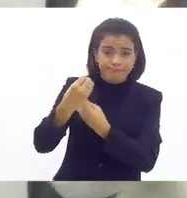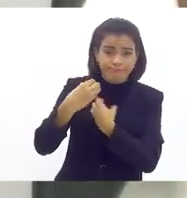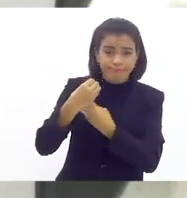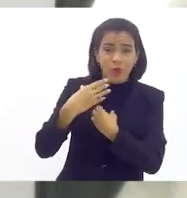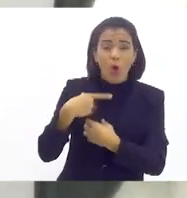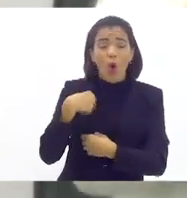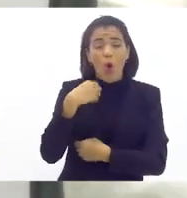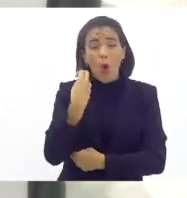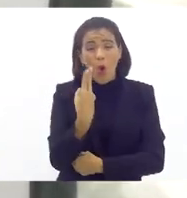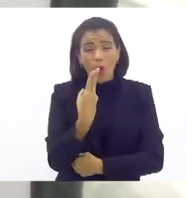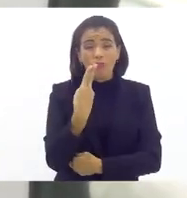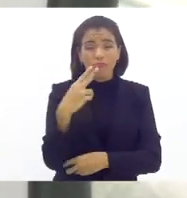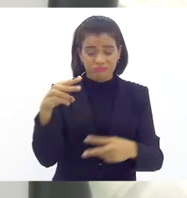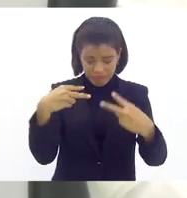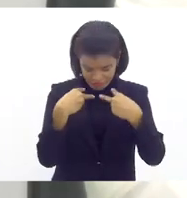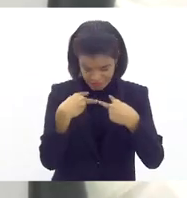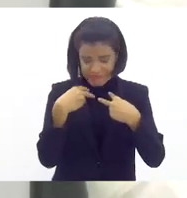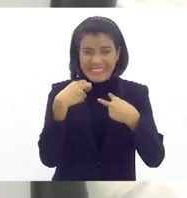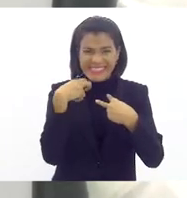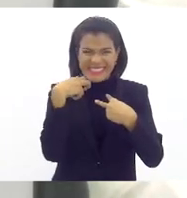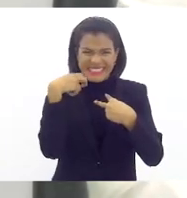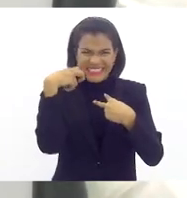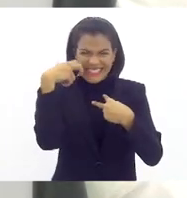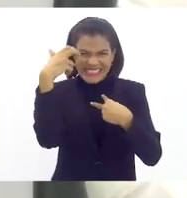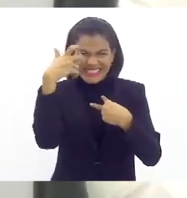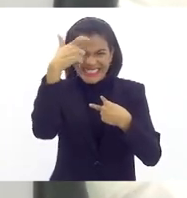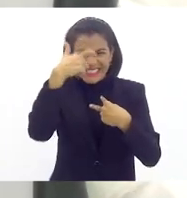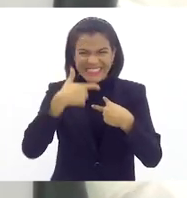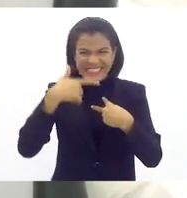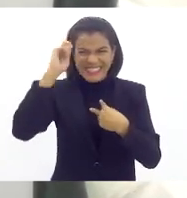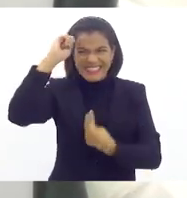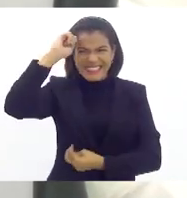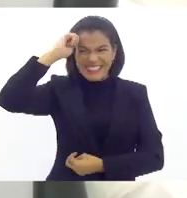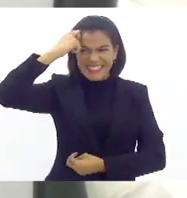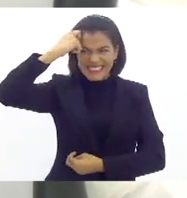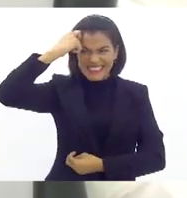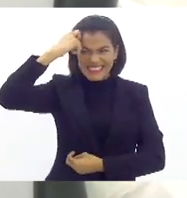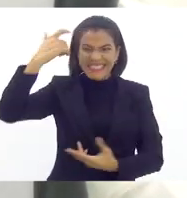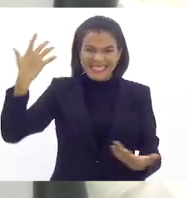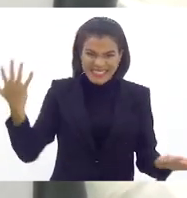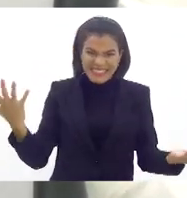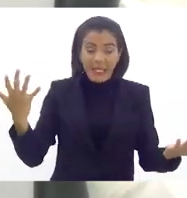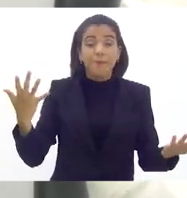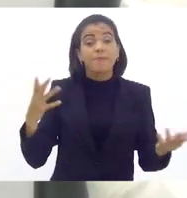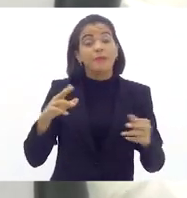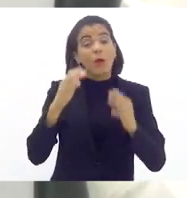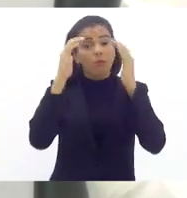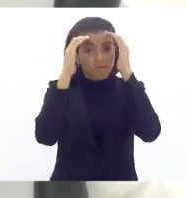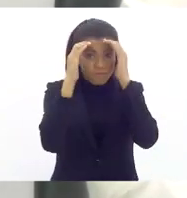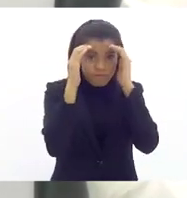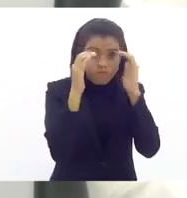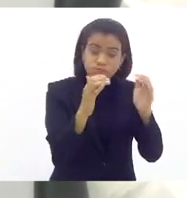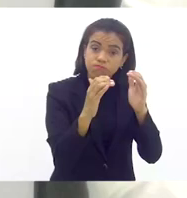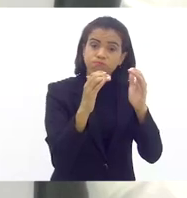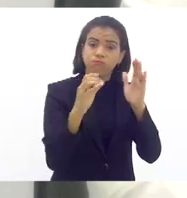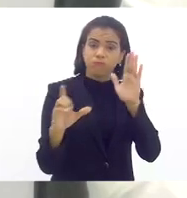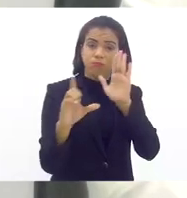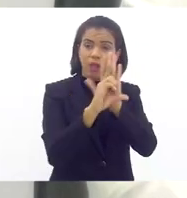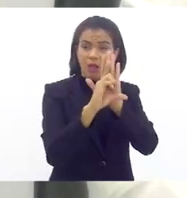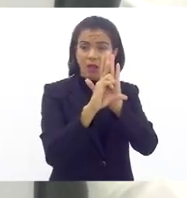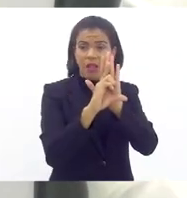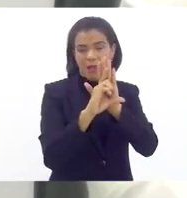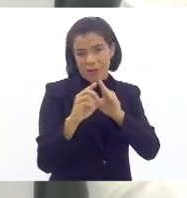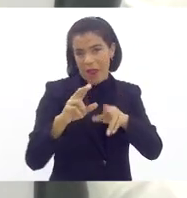têm vergonha de se enxergar como pessoa preta. Então, o cumprimento dessa lei, e acho que já